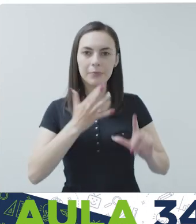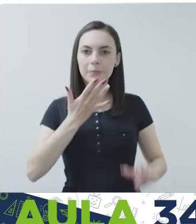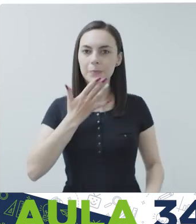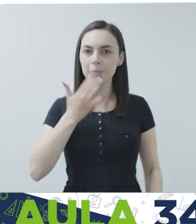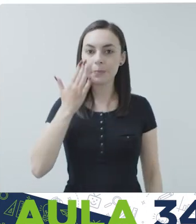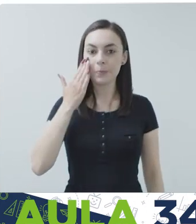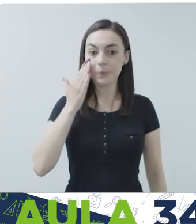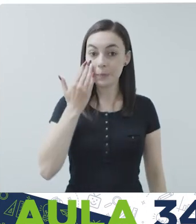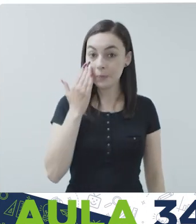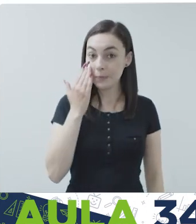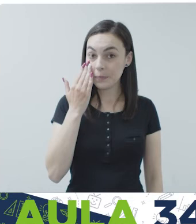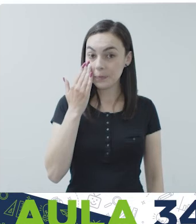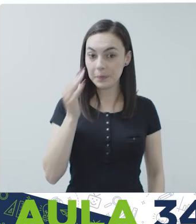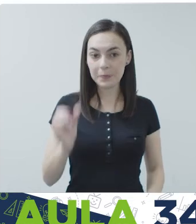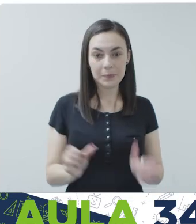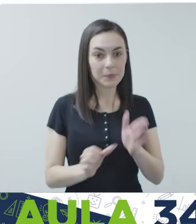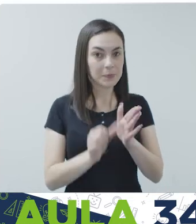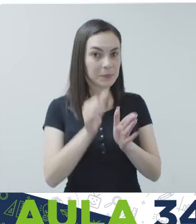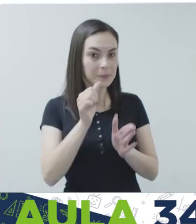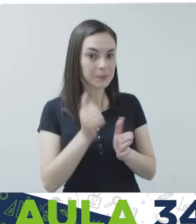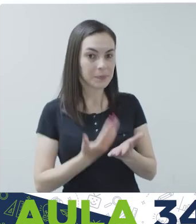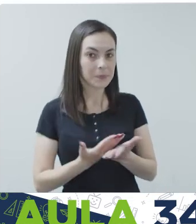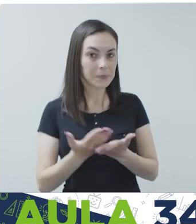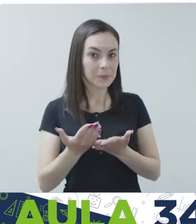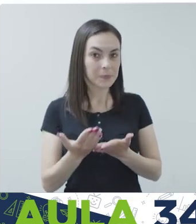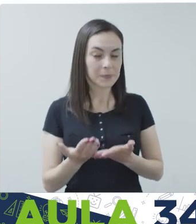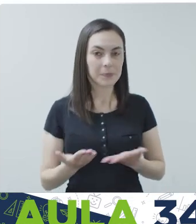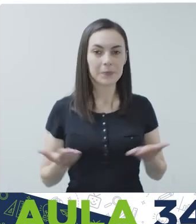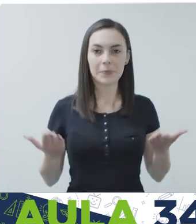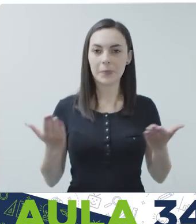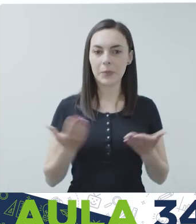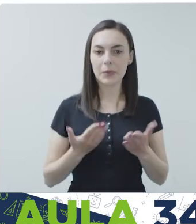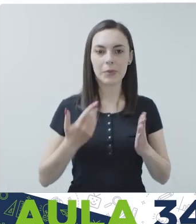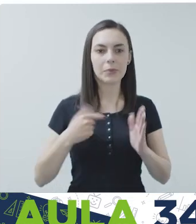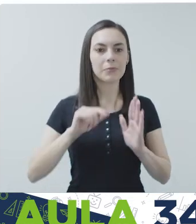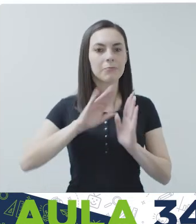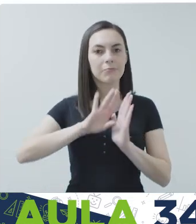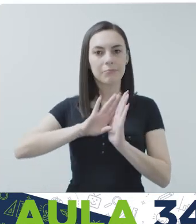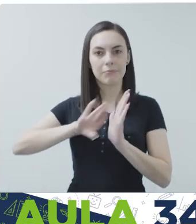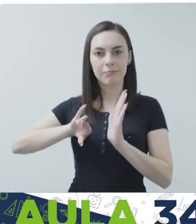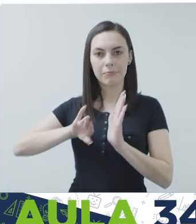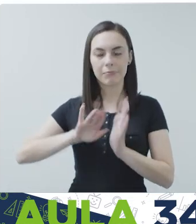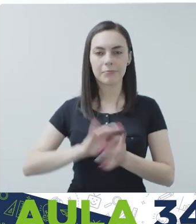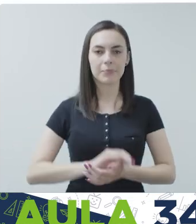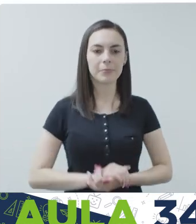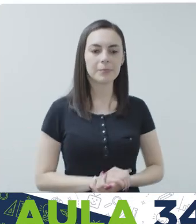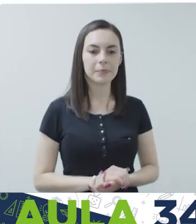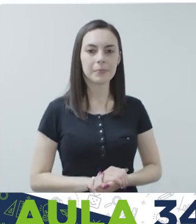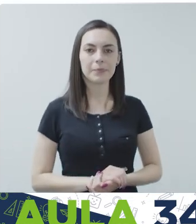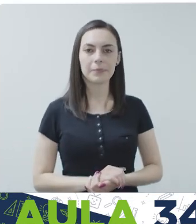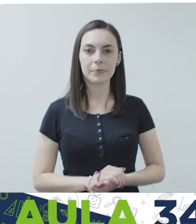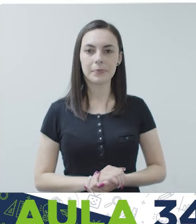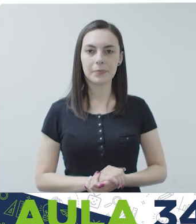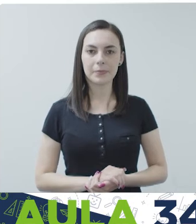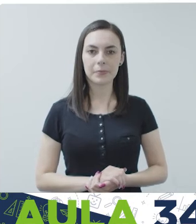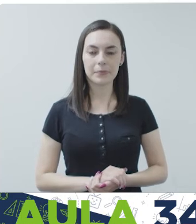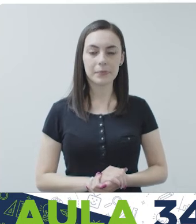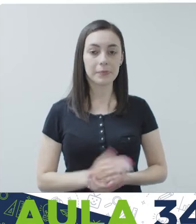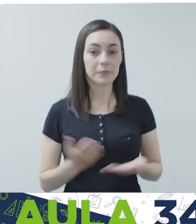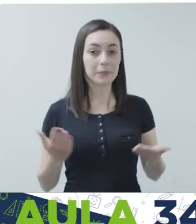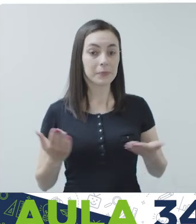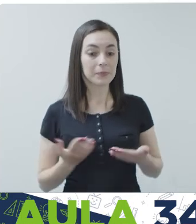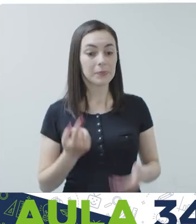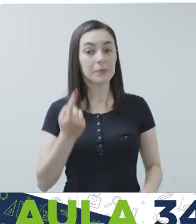rosa? É a primeira cartinha lá. Eu vou tirar a cor rosa dela e nós vamos